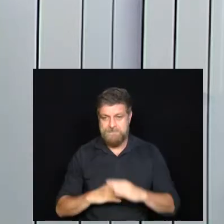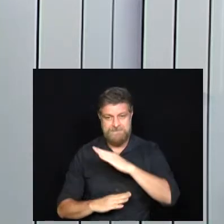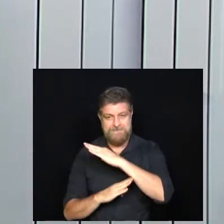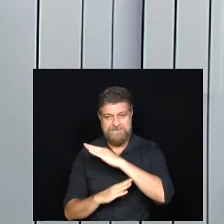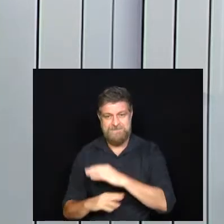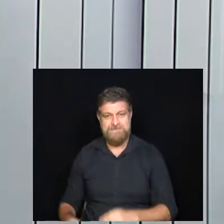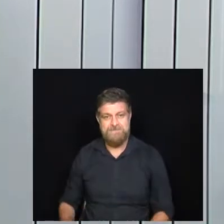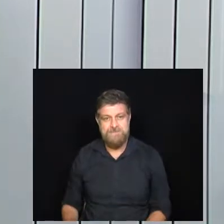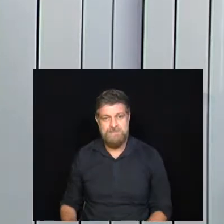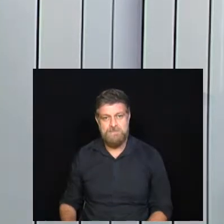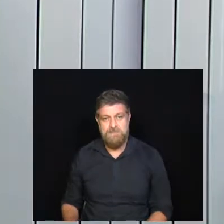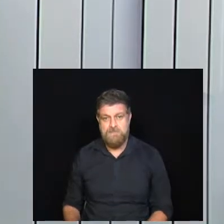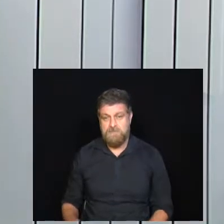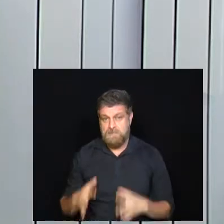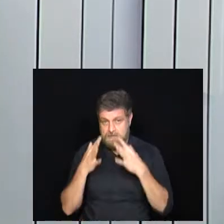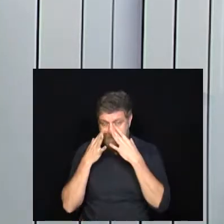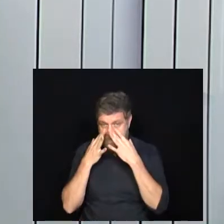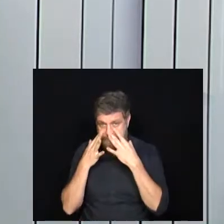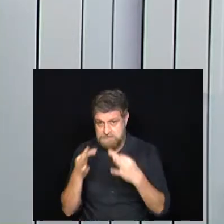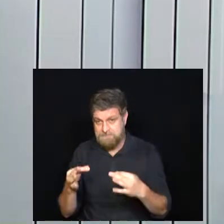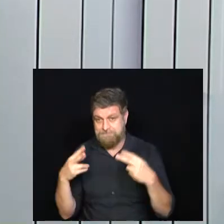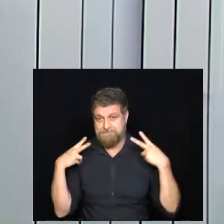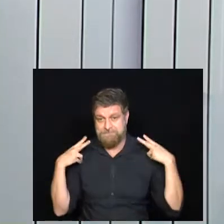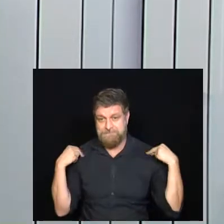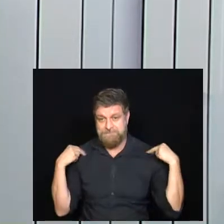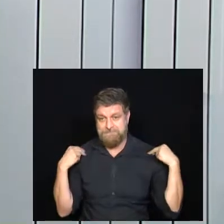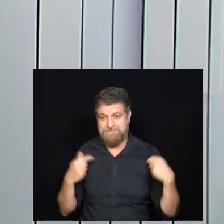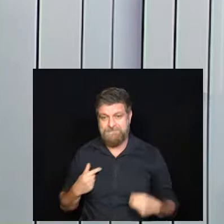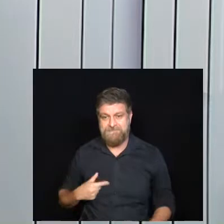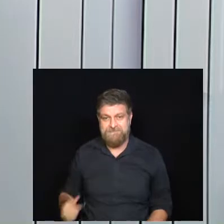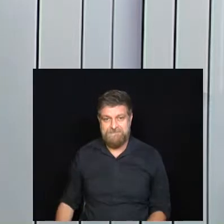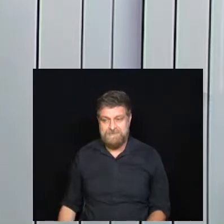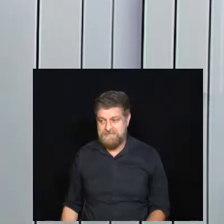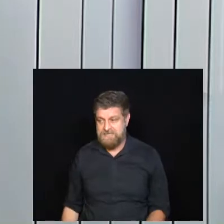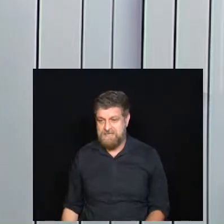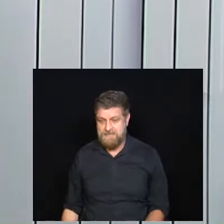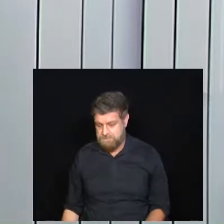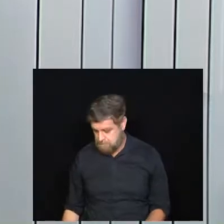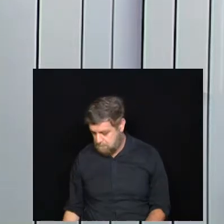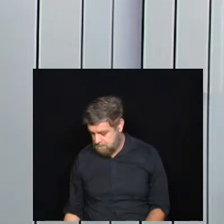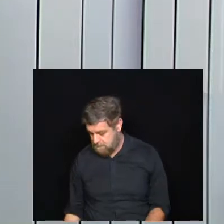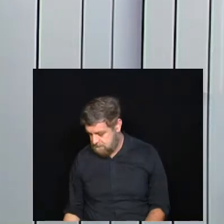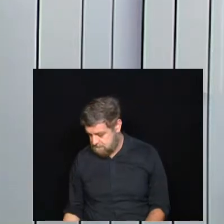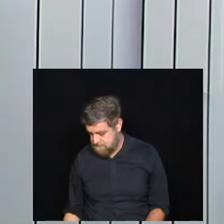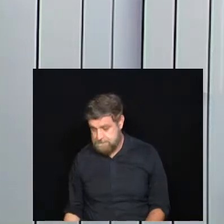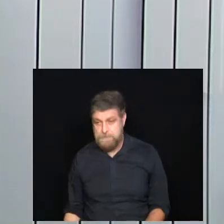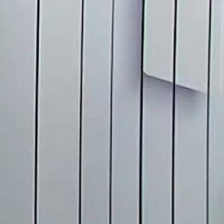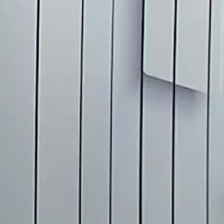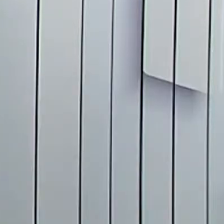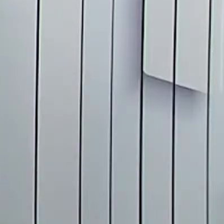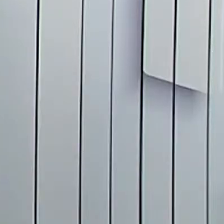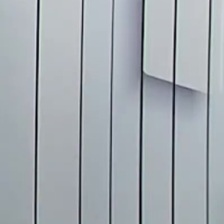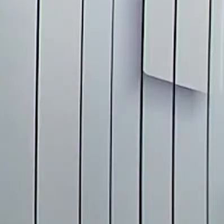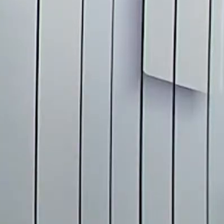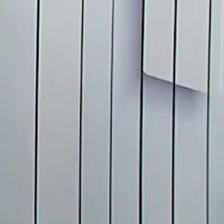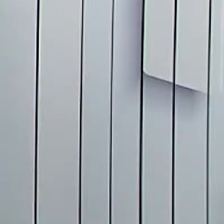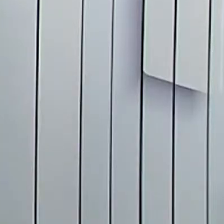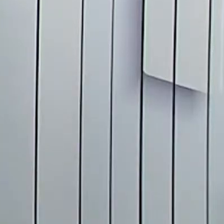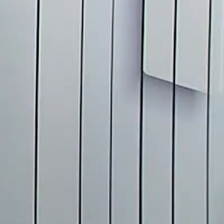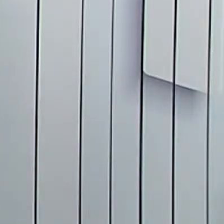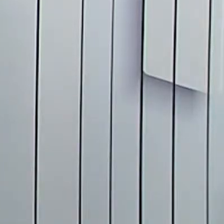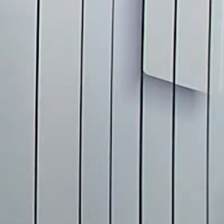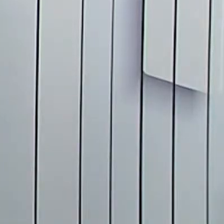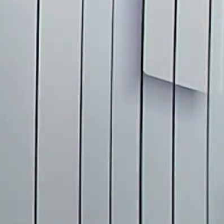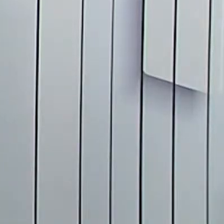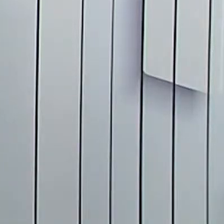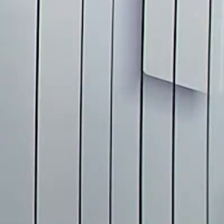Campinas. Atenção você motorista, hein? A CETRANSP, Secretaria de Transportes, e a INDEC, Empresa Municipal de